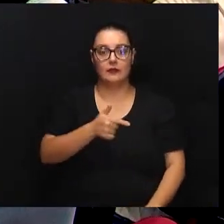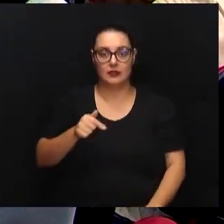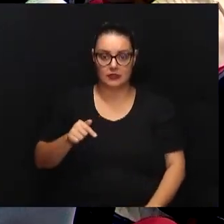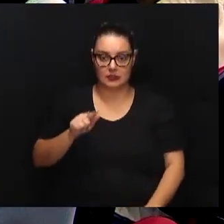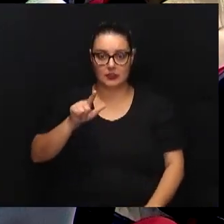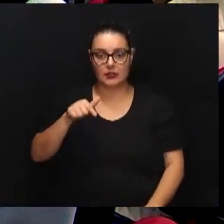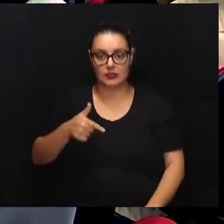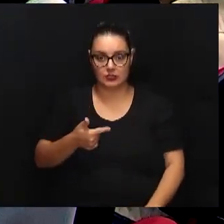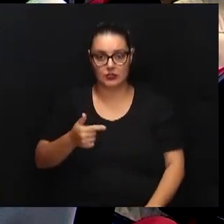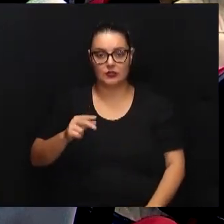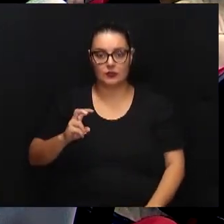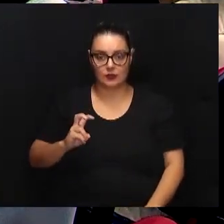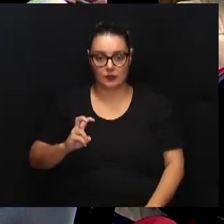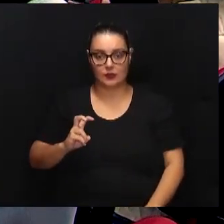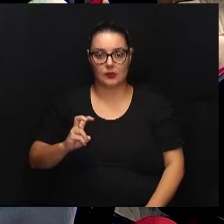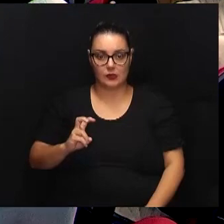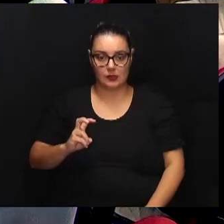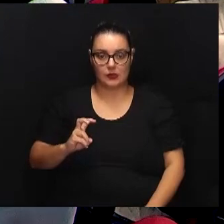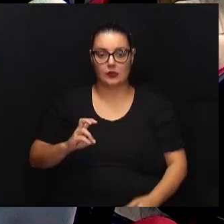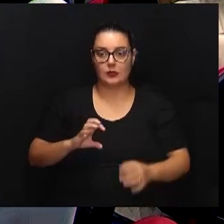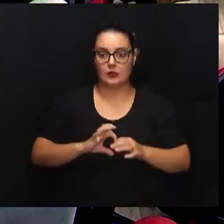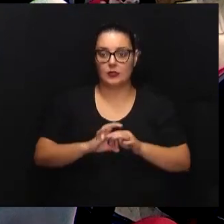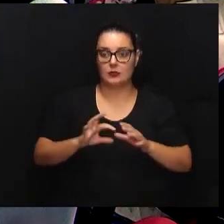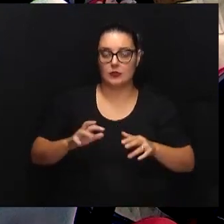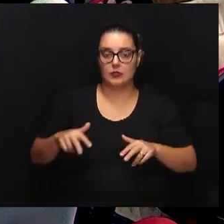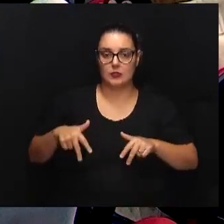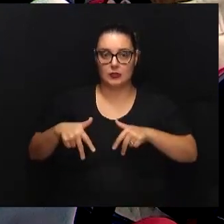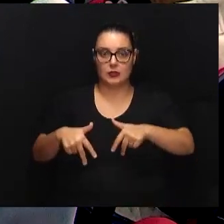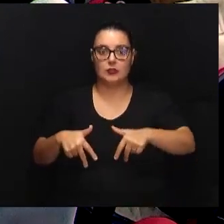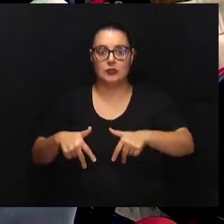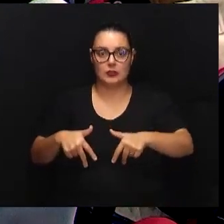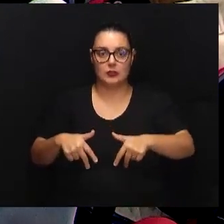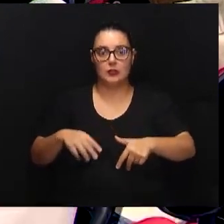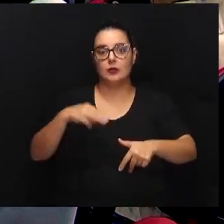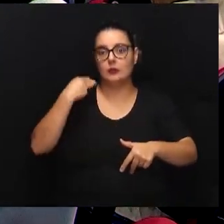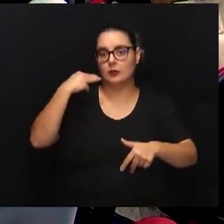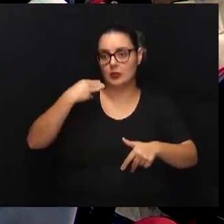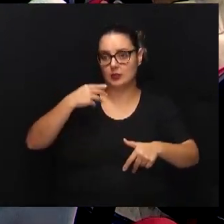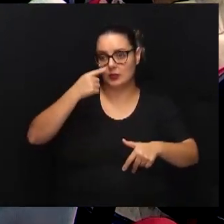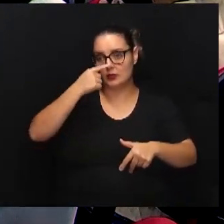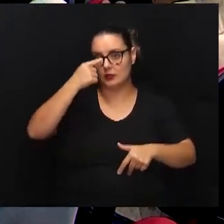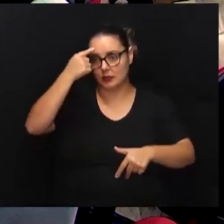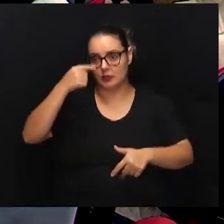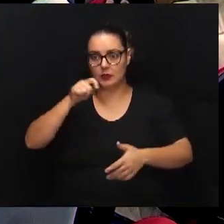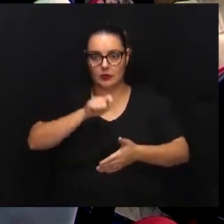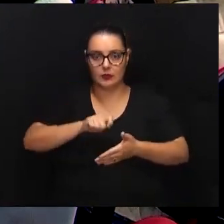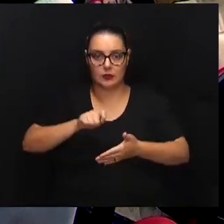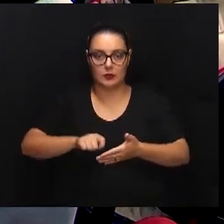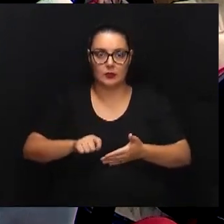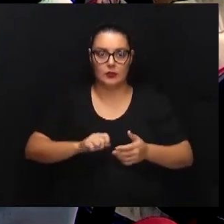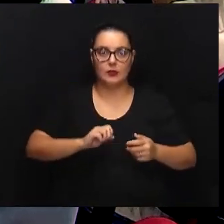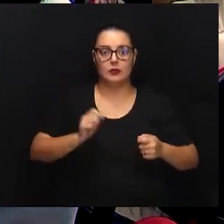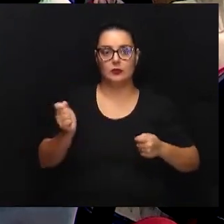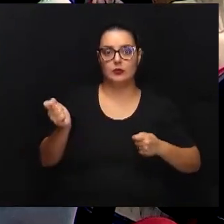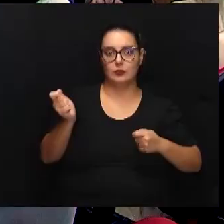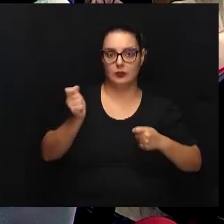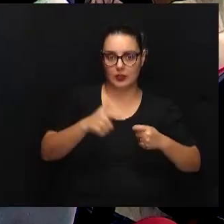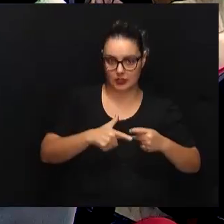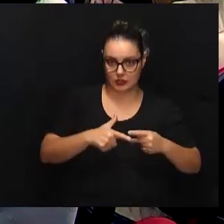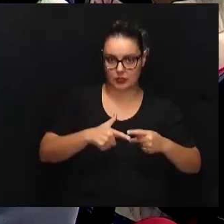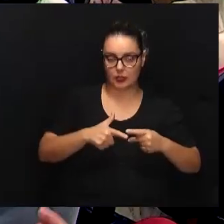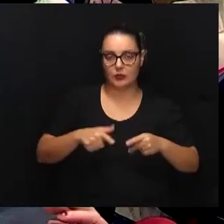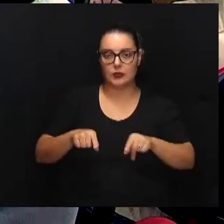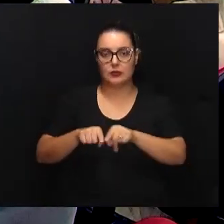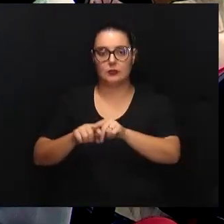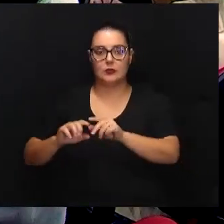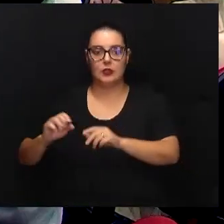sobre o PL 27 de 2025, de coautoria das vereadoras Mariana Conte e Paola Miguel, do